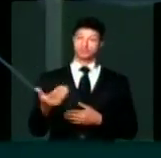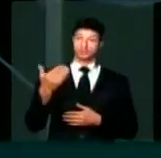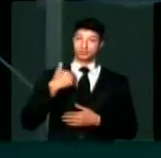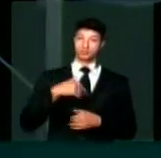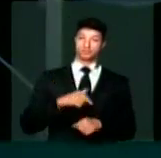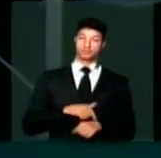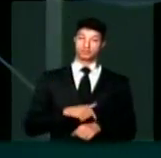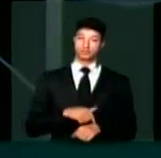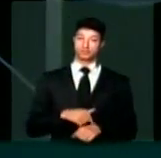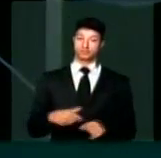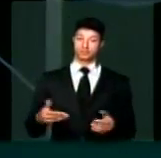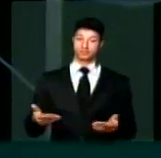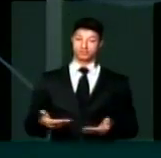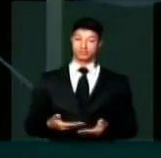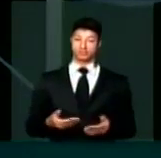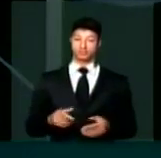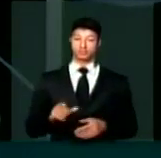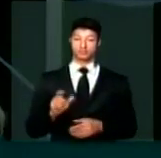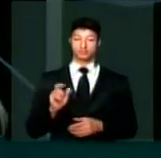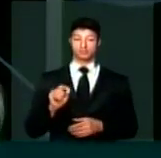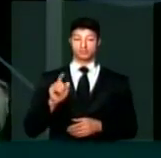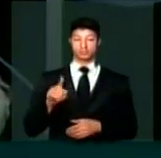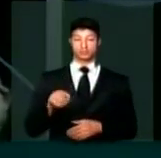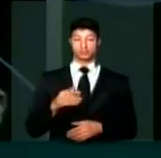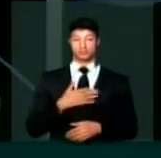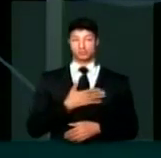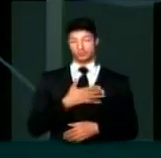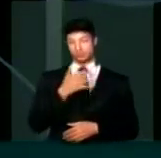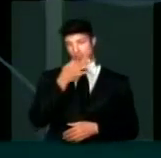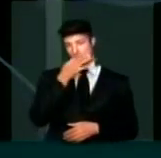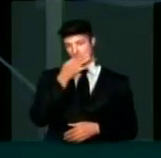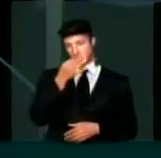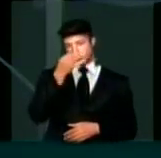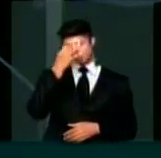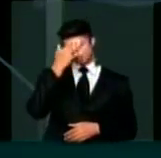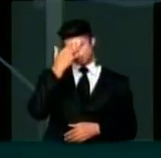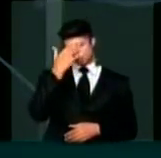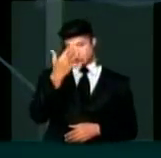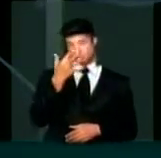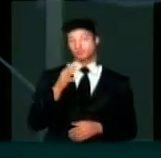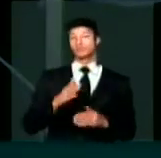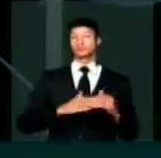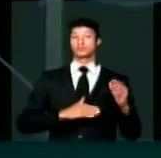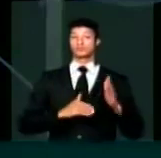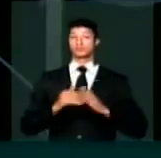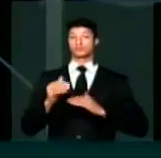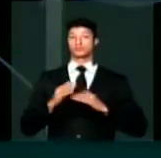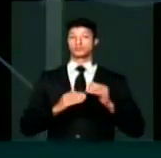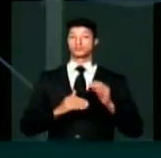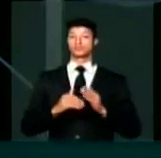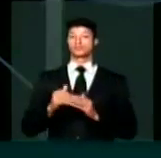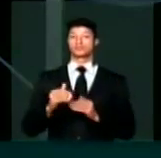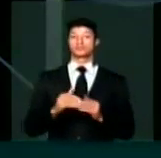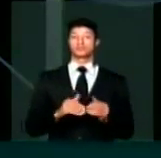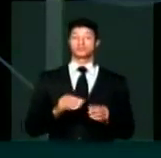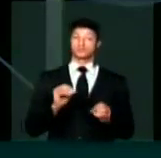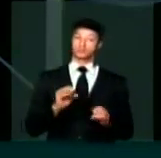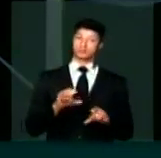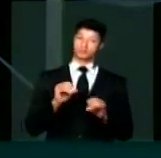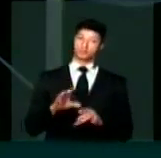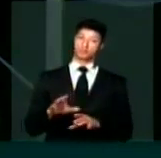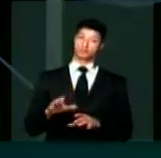vêm no momento daquilo que é a minha convicção a respeito do ensino,